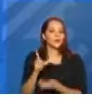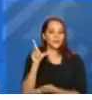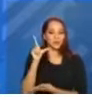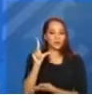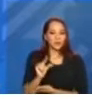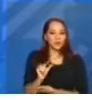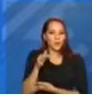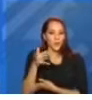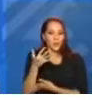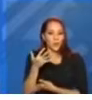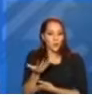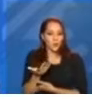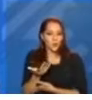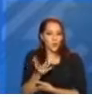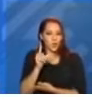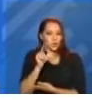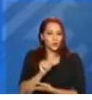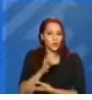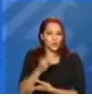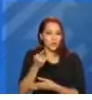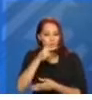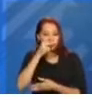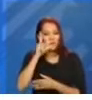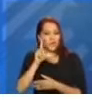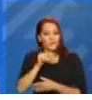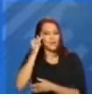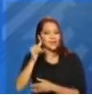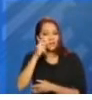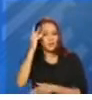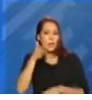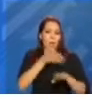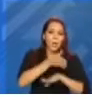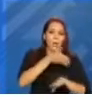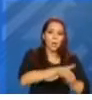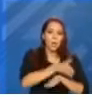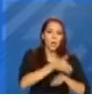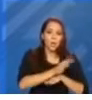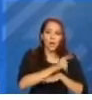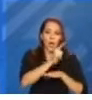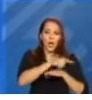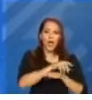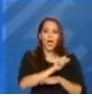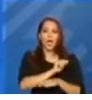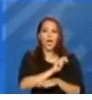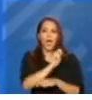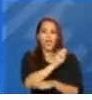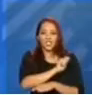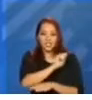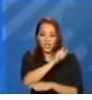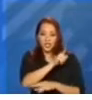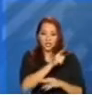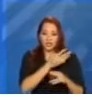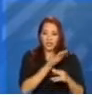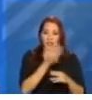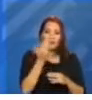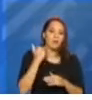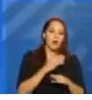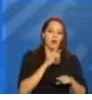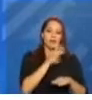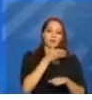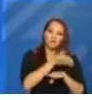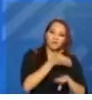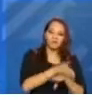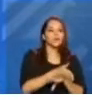o potencial de ida nas agências. Isso, já conversei com os presidentes dos demais